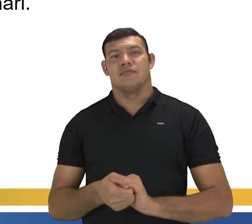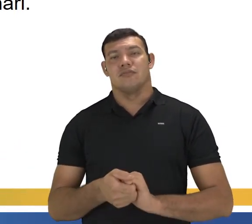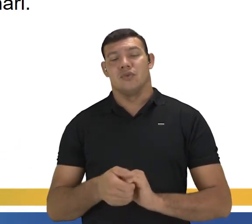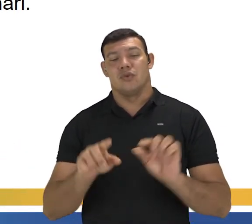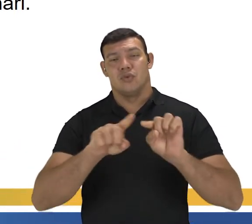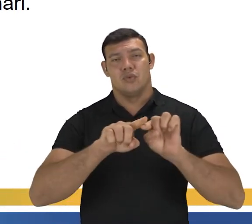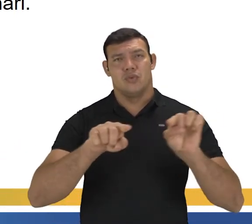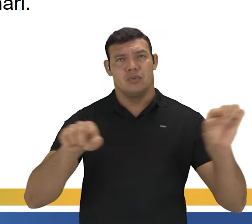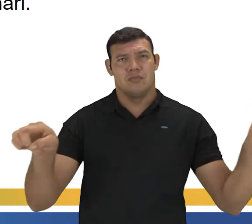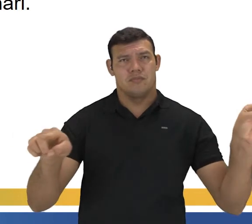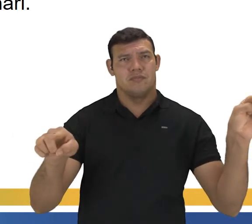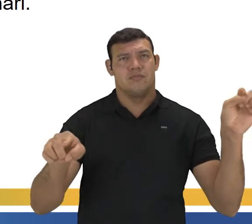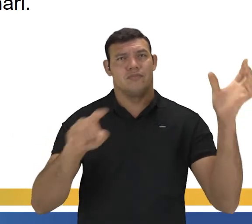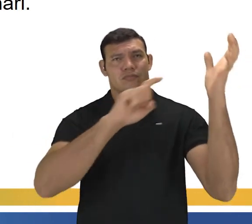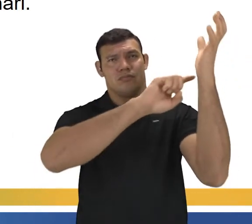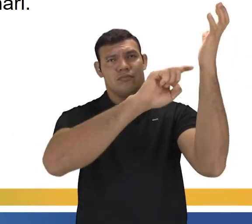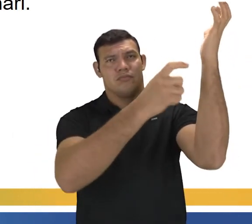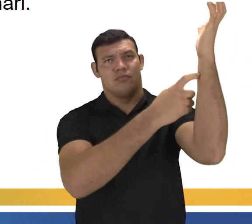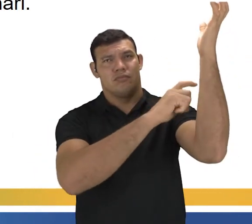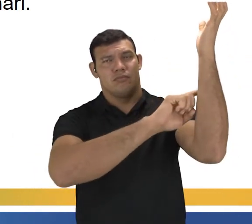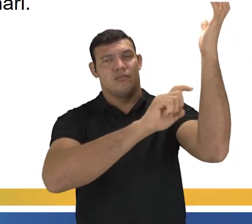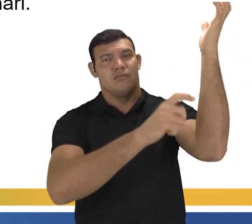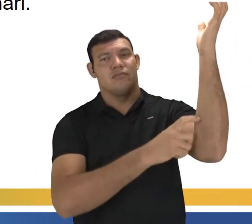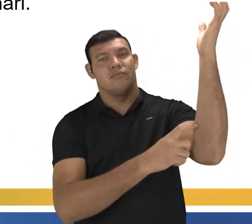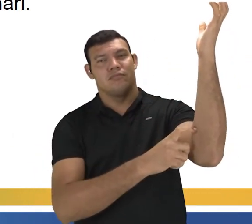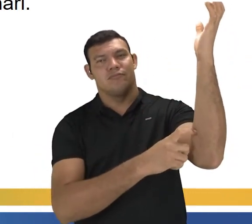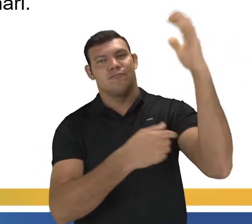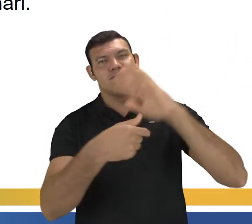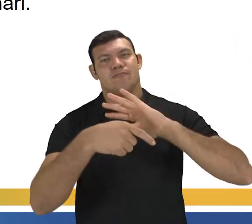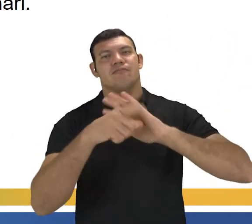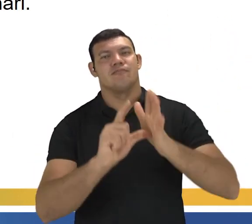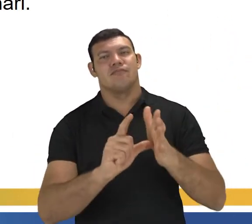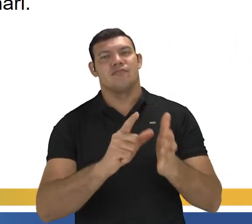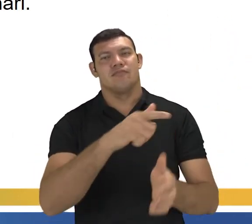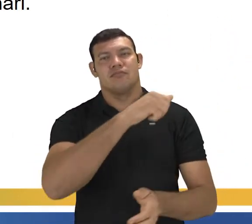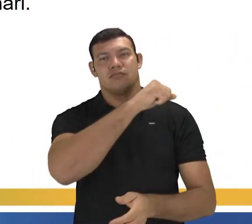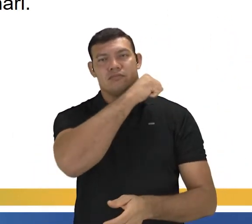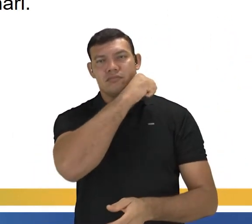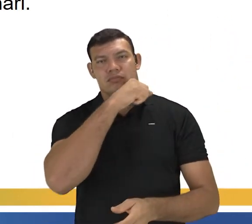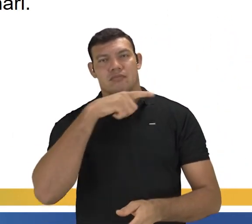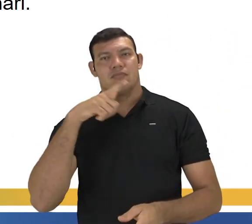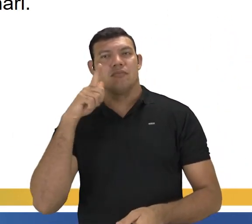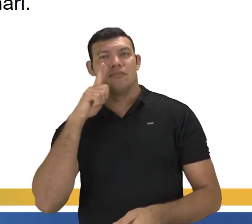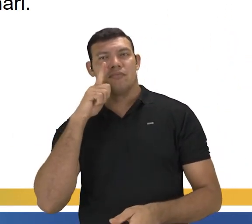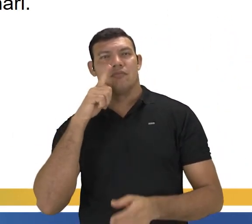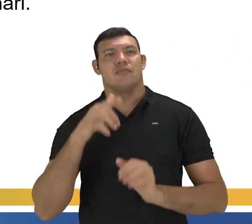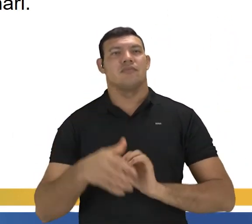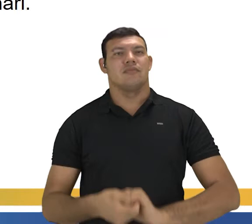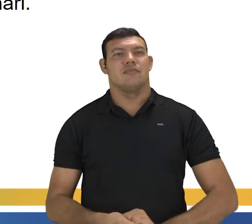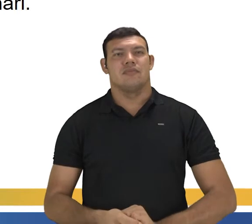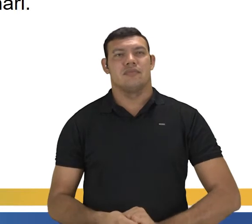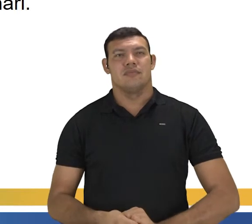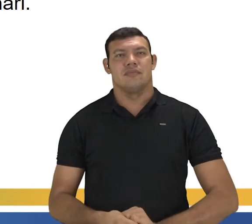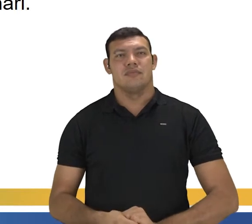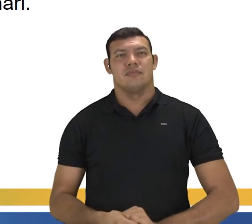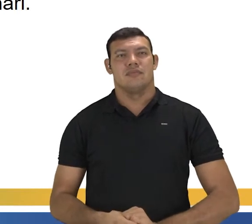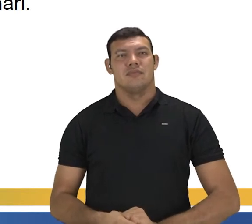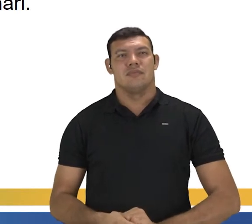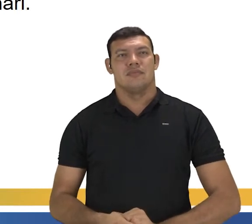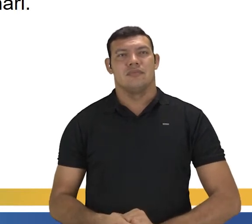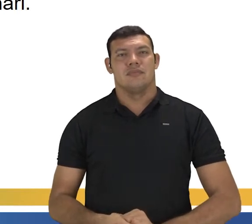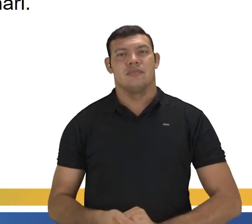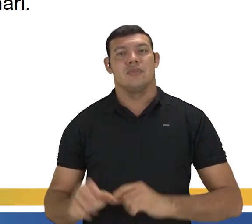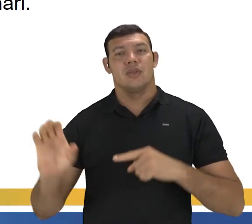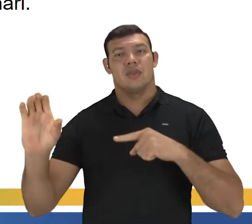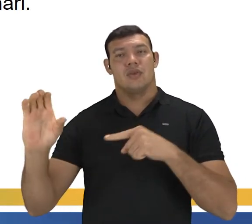não morar no viver em xapuri antes que ela foi aqui na ei laércio e ralf if not please send